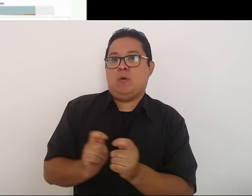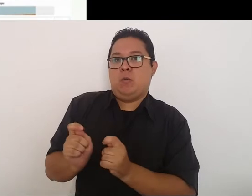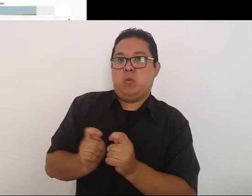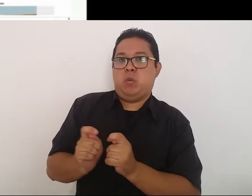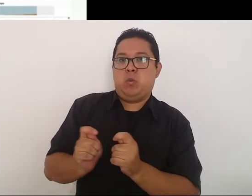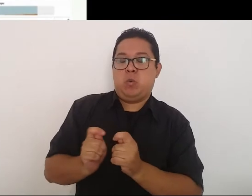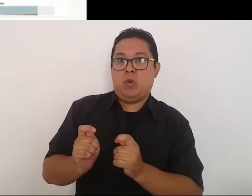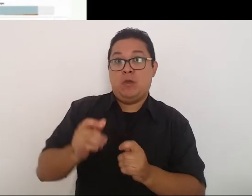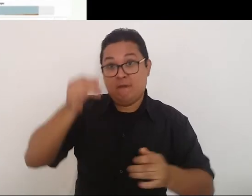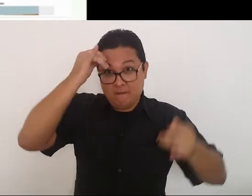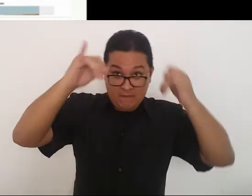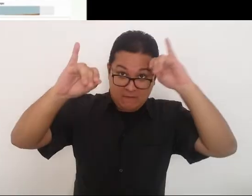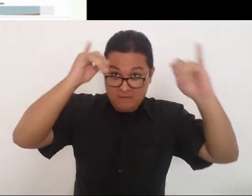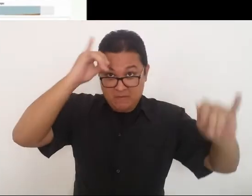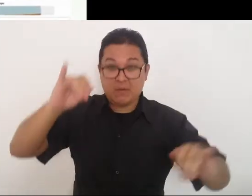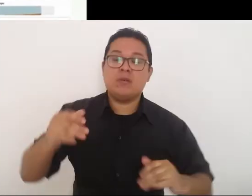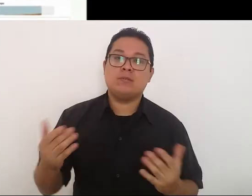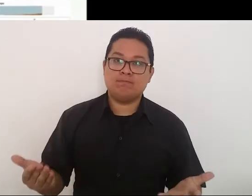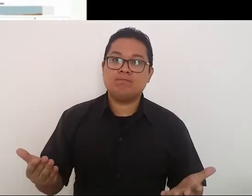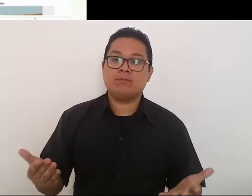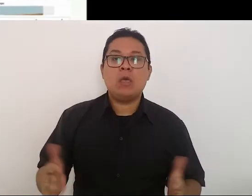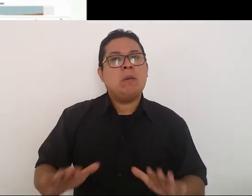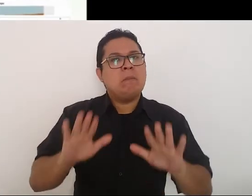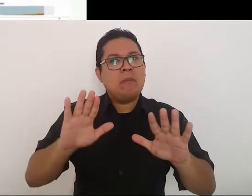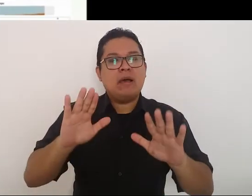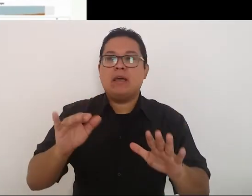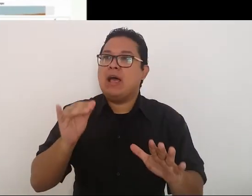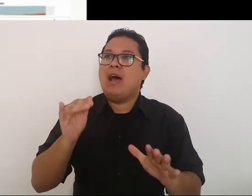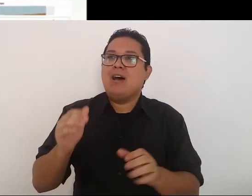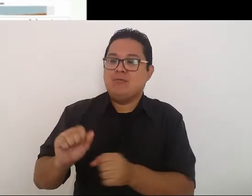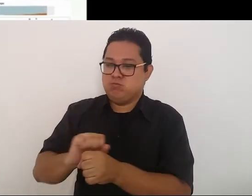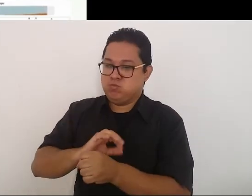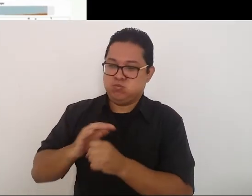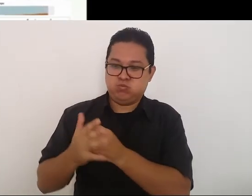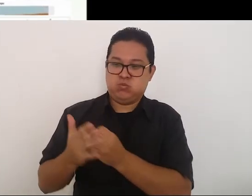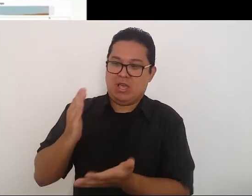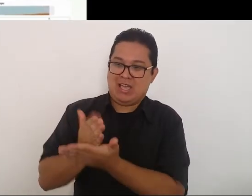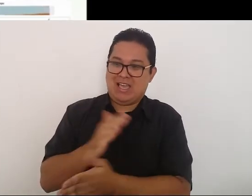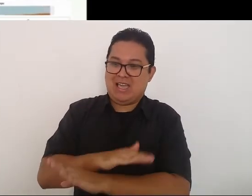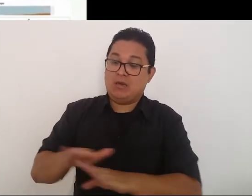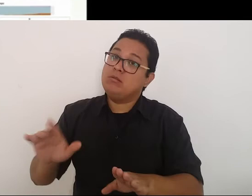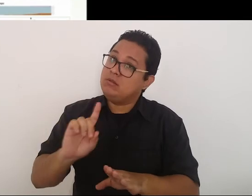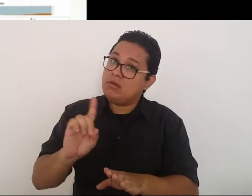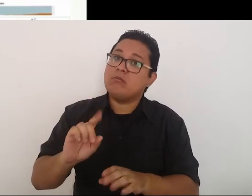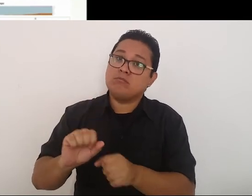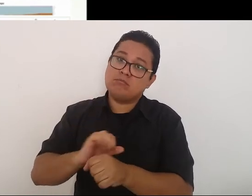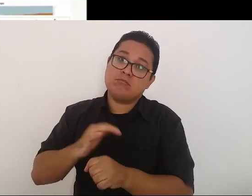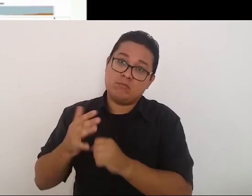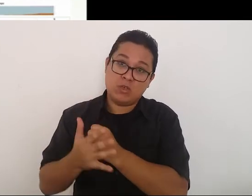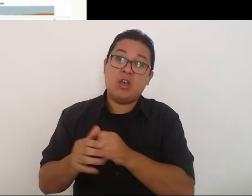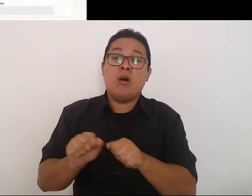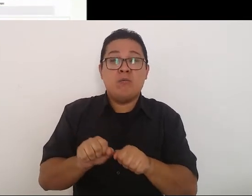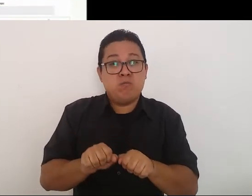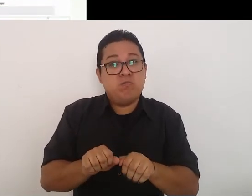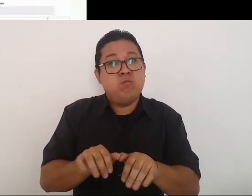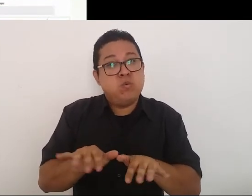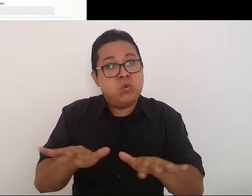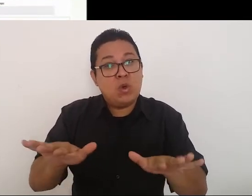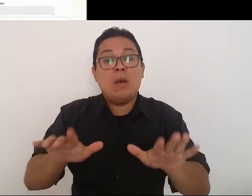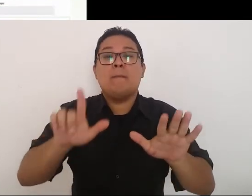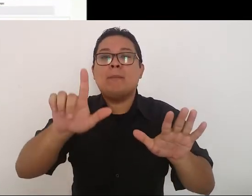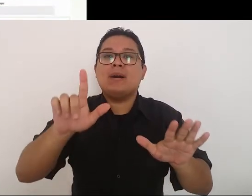tudo isso, você ainda tem um colapso no sistema de saúde. Então, quanto mais a